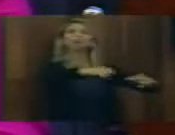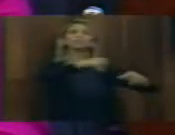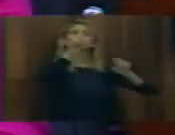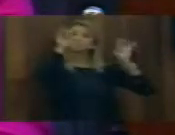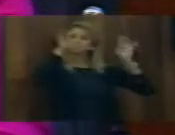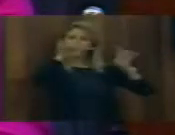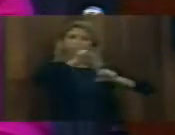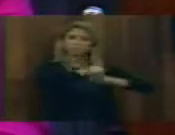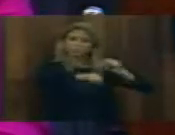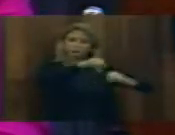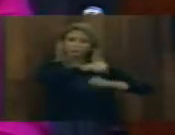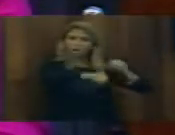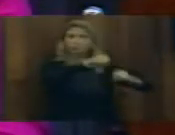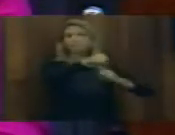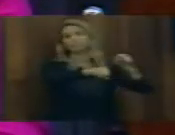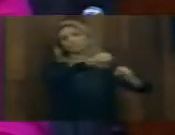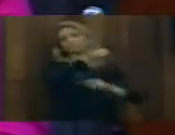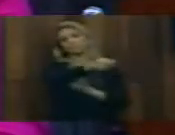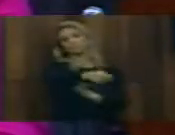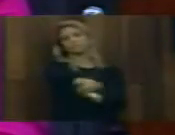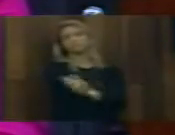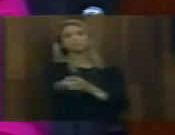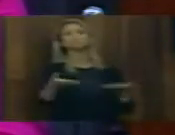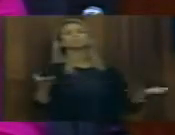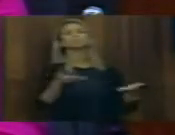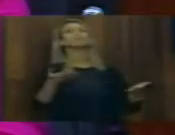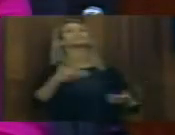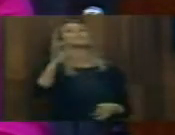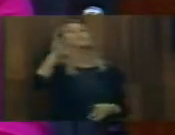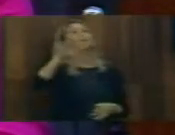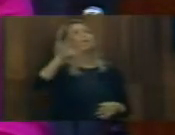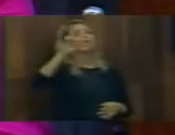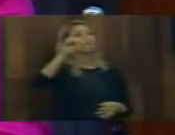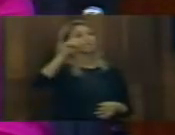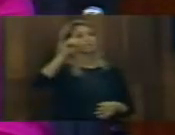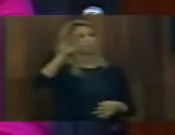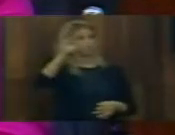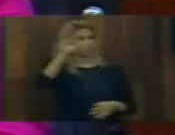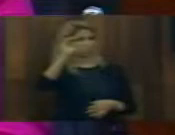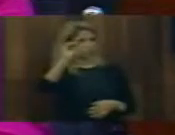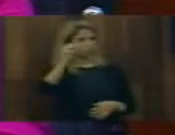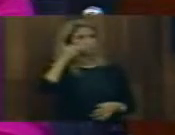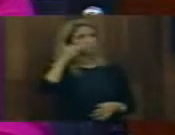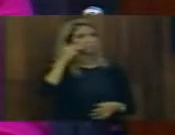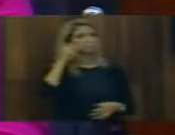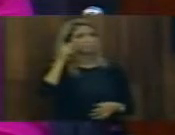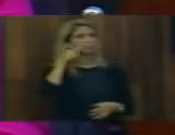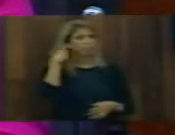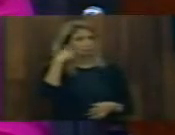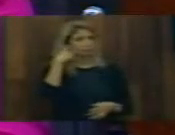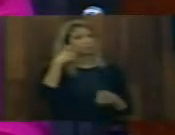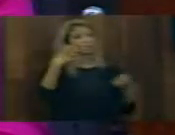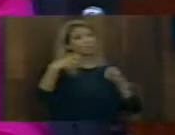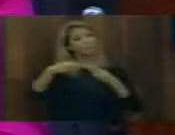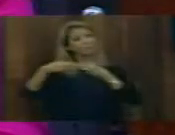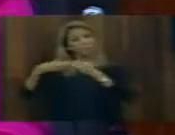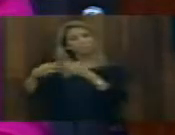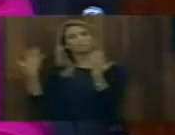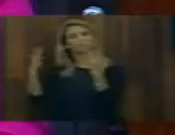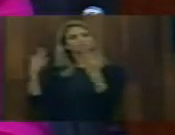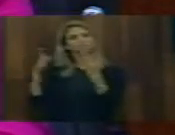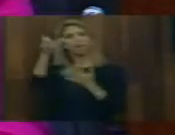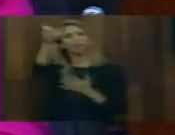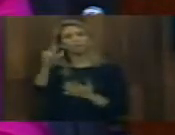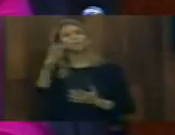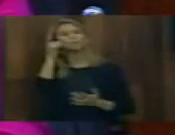Requerimento 0244-2019, Rodolfo Aguiar de Faria, requer outorga de moção de aplausos à senhora Zenilda Gomes da